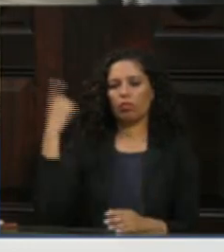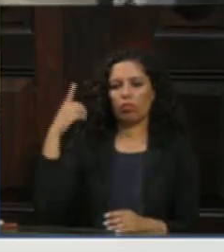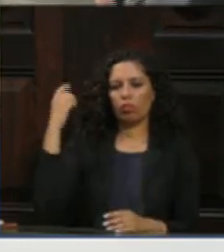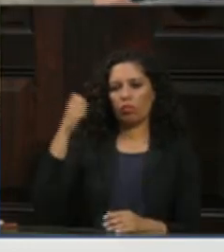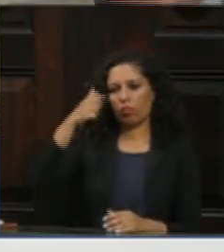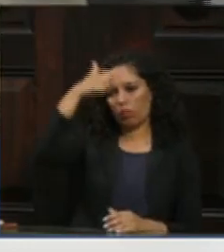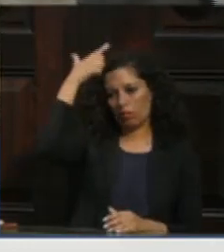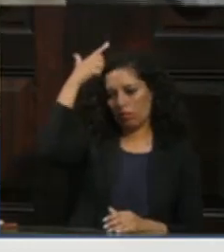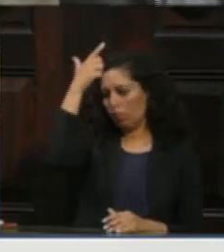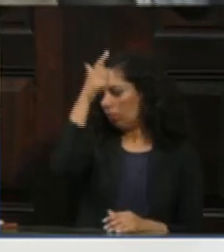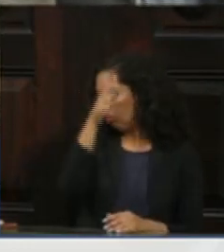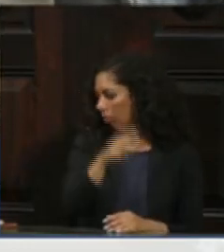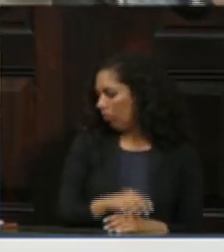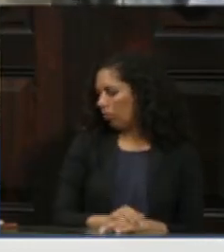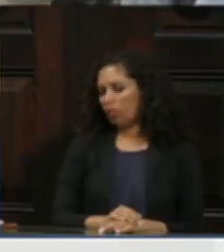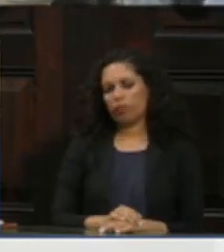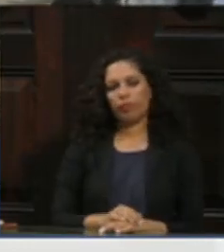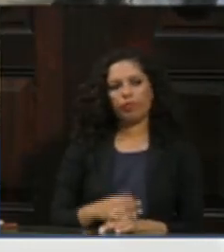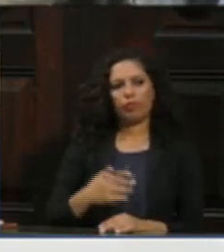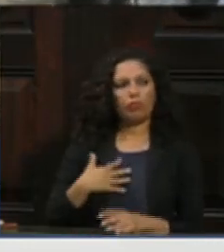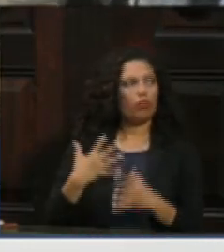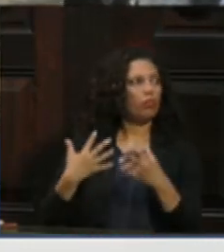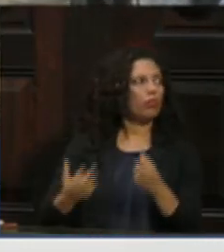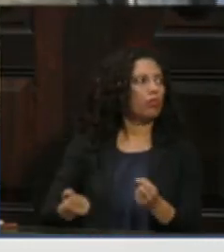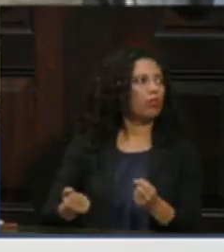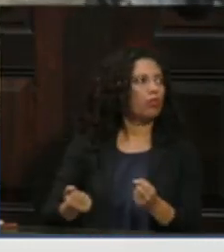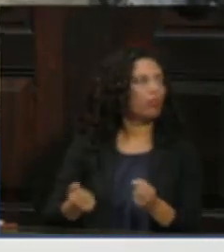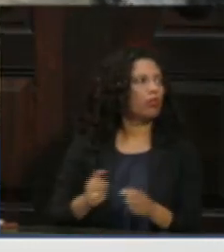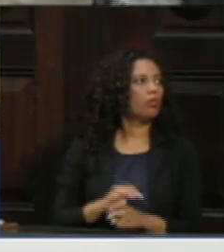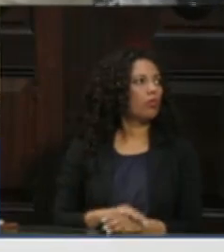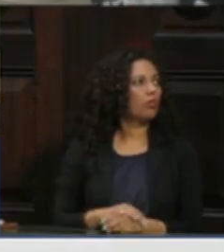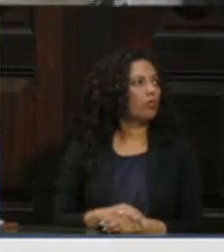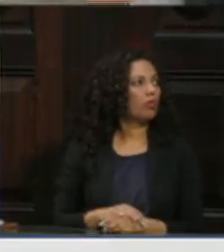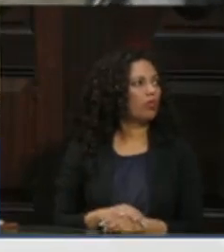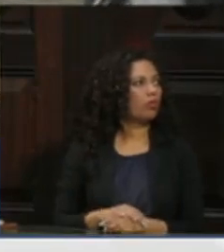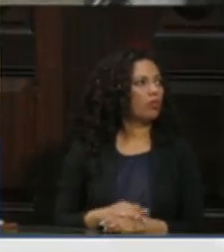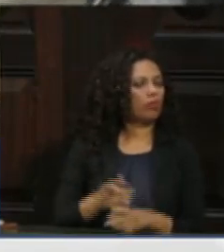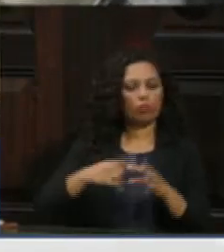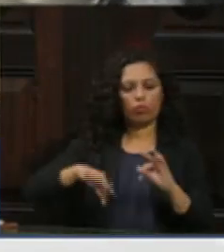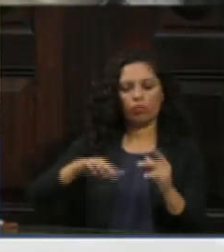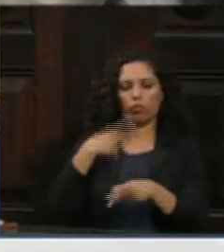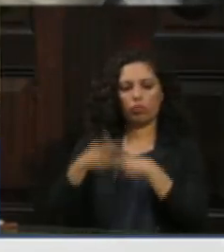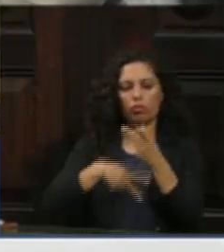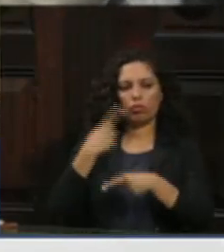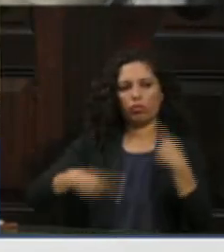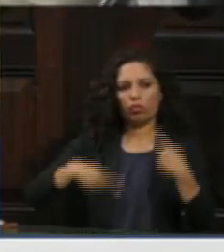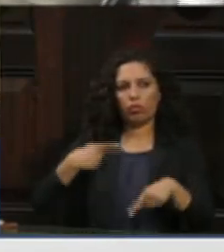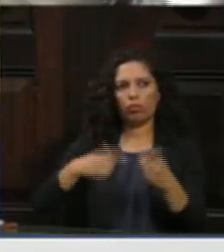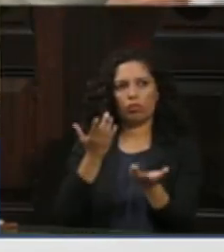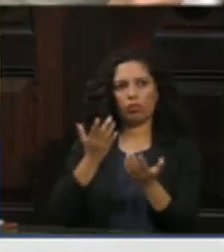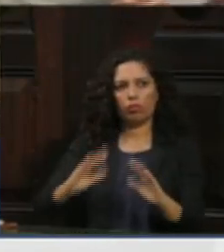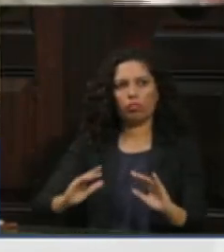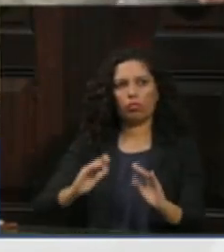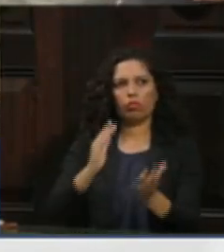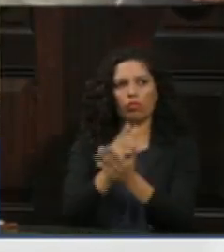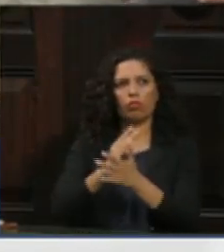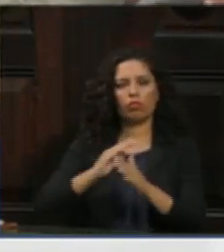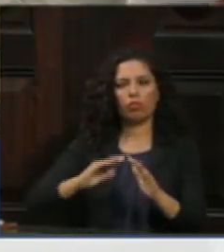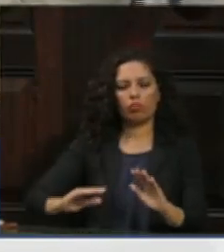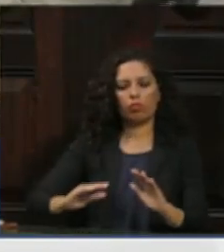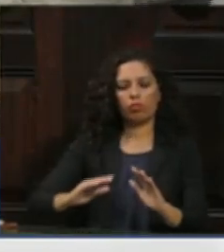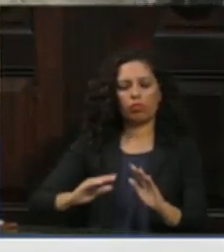O presidente deputado Conde Bittencourt altera lei de 2003 em relação ao tratamento do chorume, especialmente